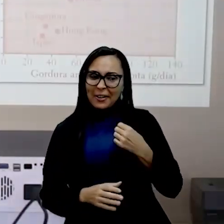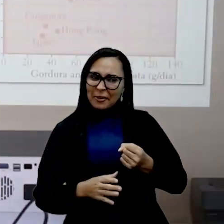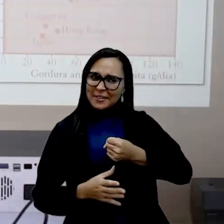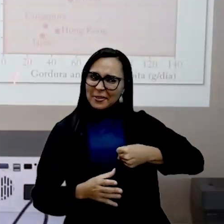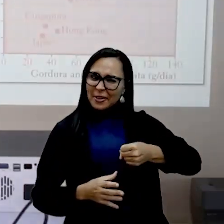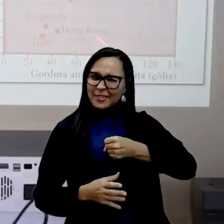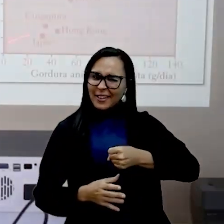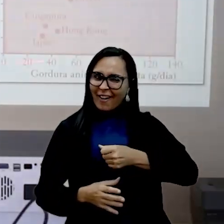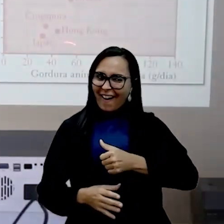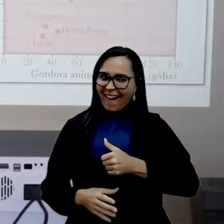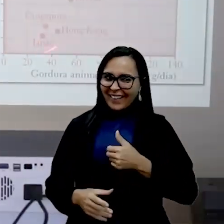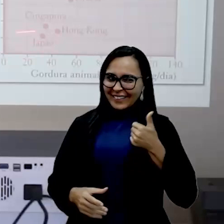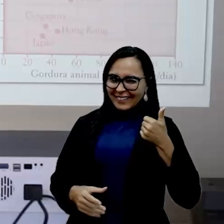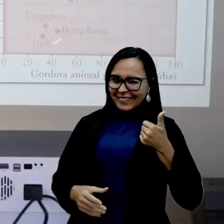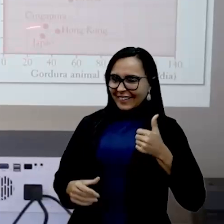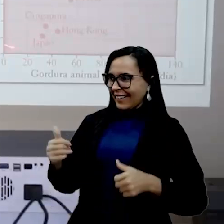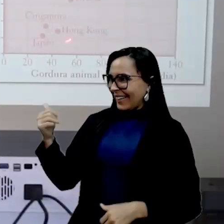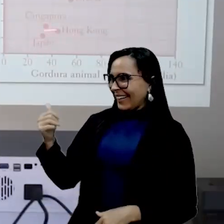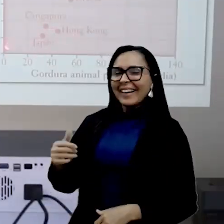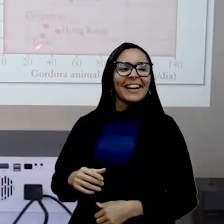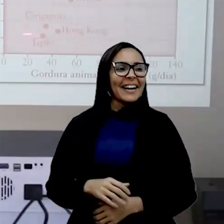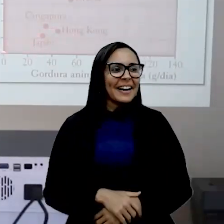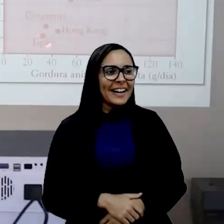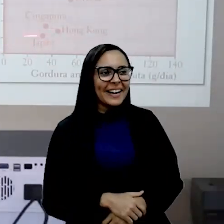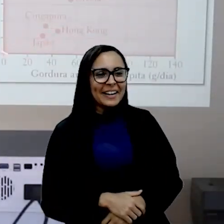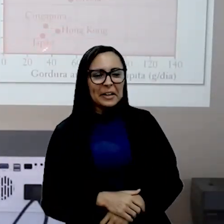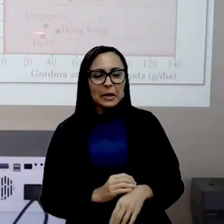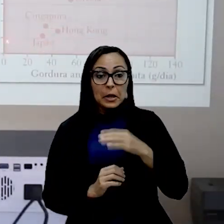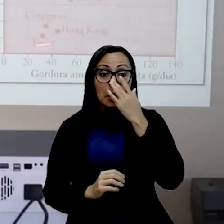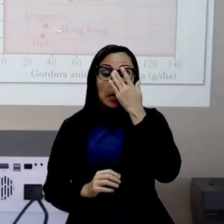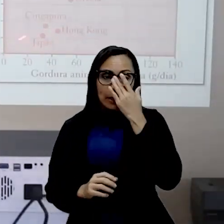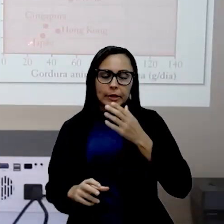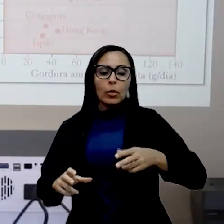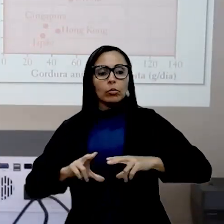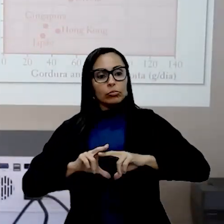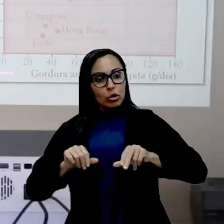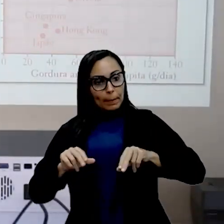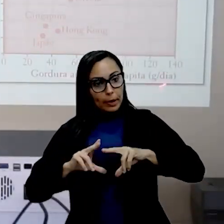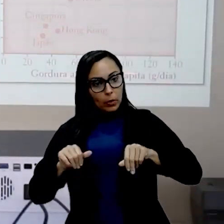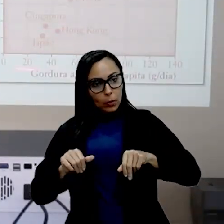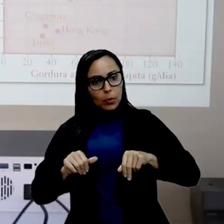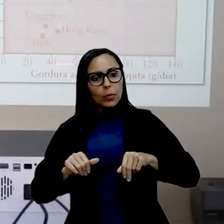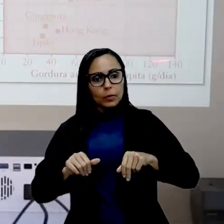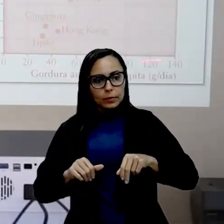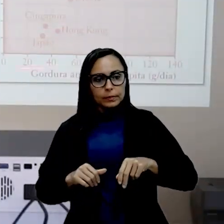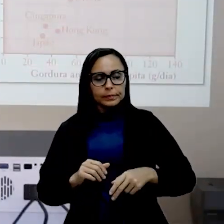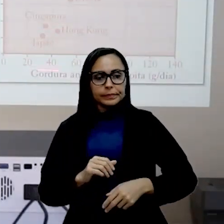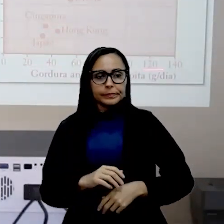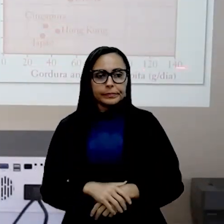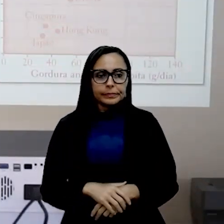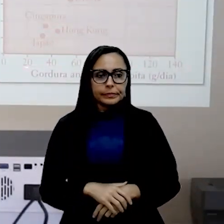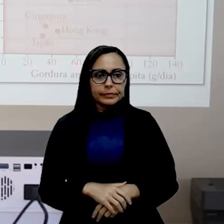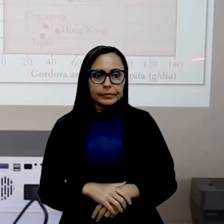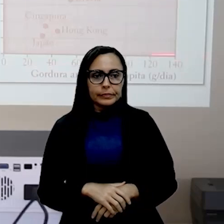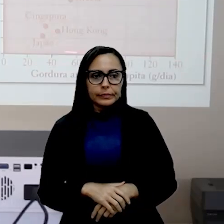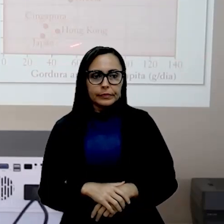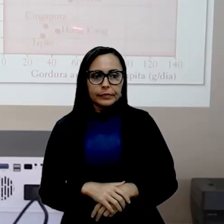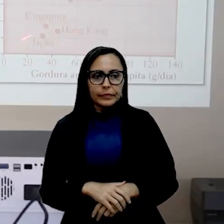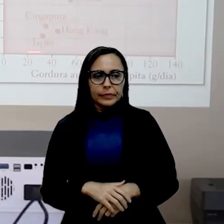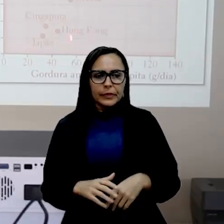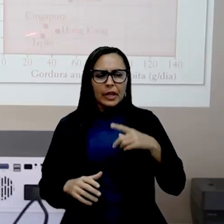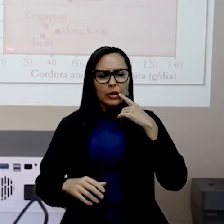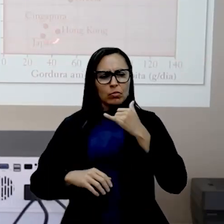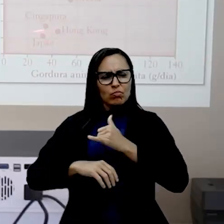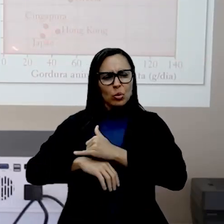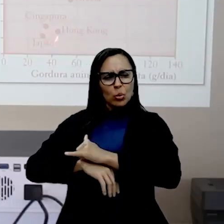E aí você veja aqui, ó. Quando você faz a escala aqui, ó. O Japão, tá? Aqui, ó. Ingesta de gordura animal per capita, tá vendo